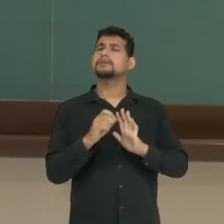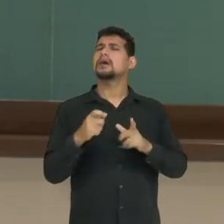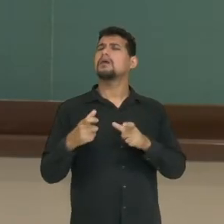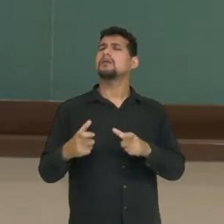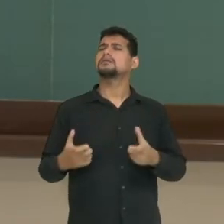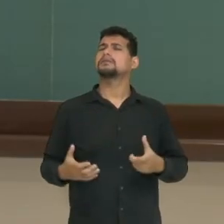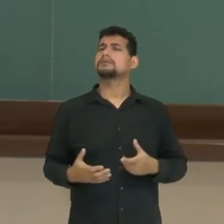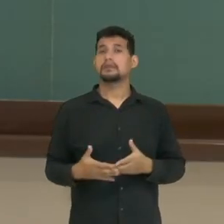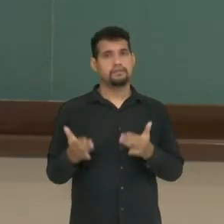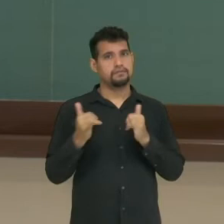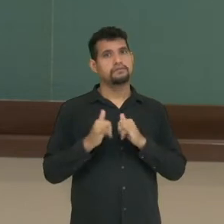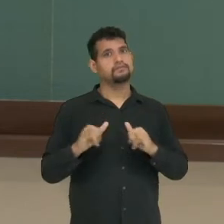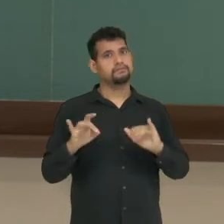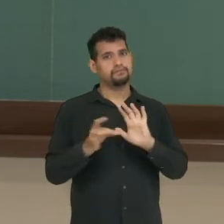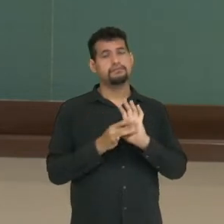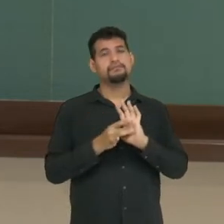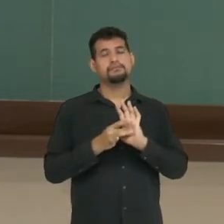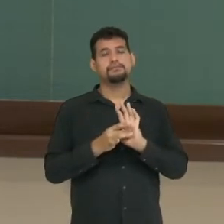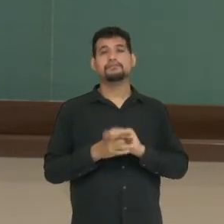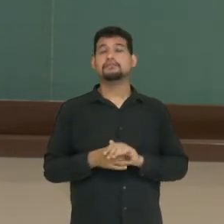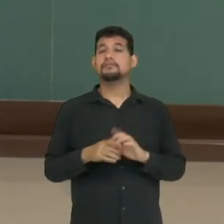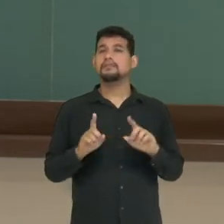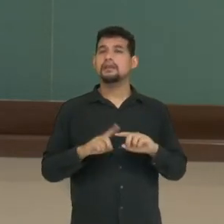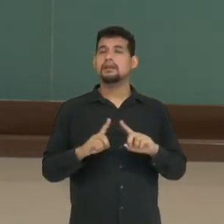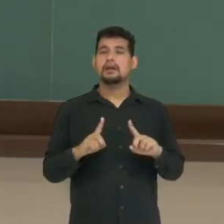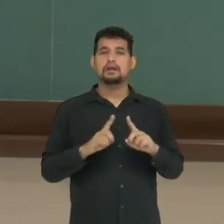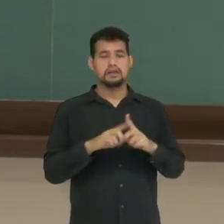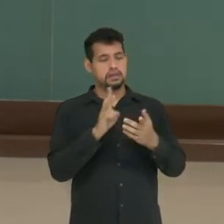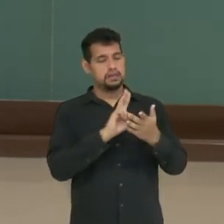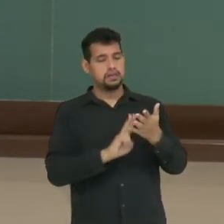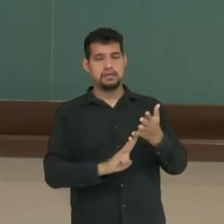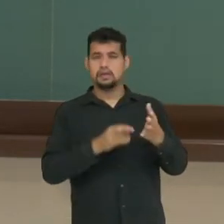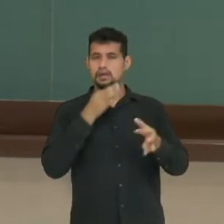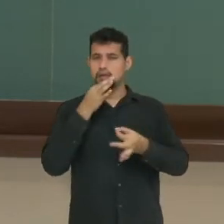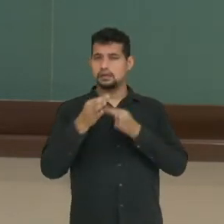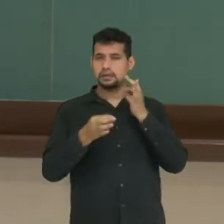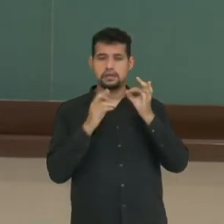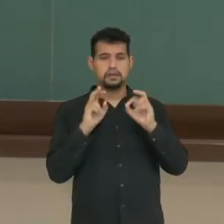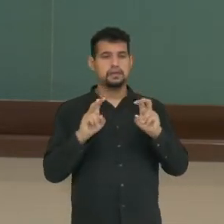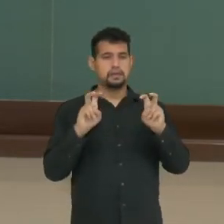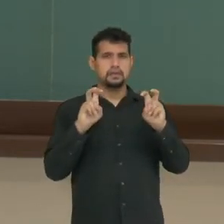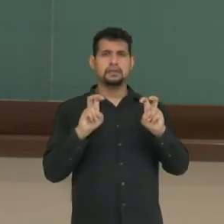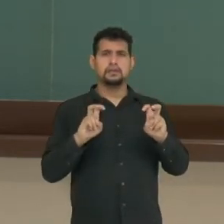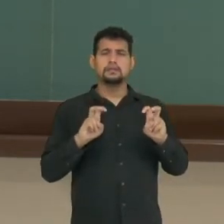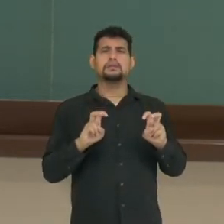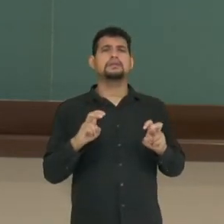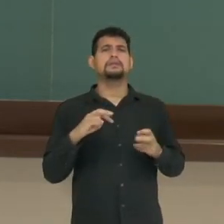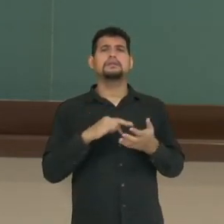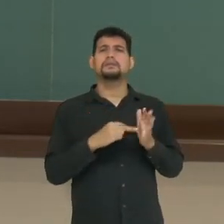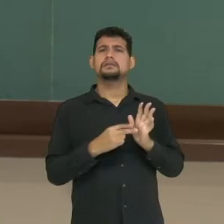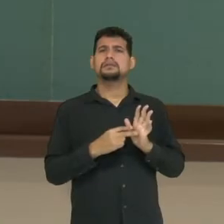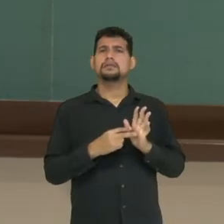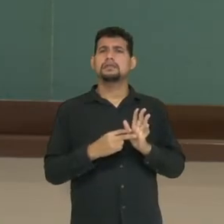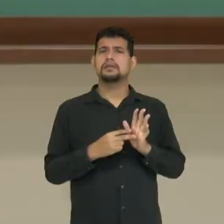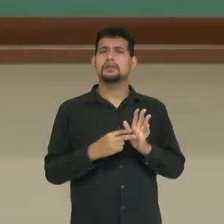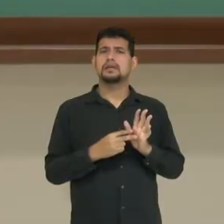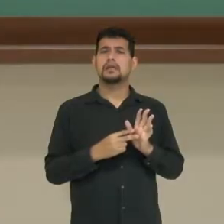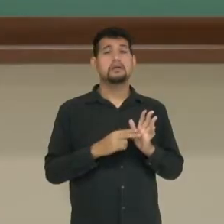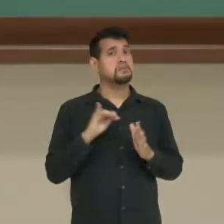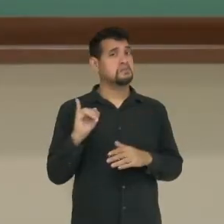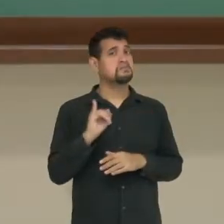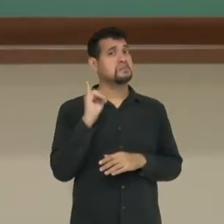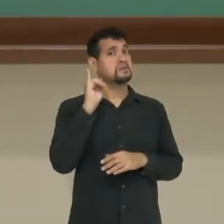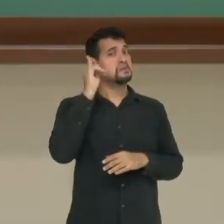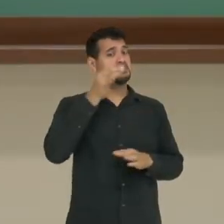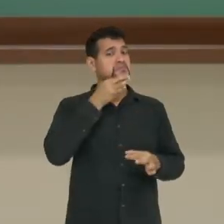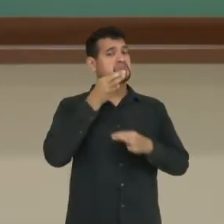onde? Na notícia. Então, interpretar criticamente esse fato considerado como relevante para a